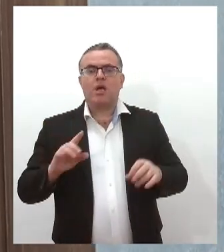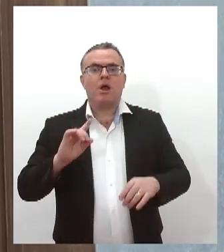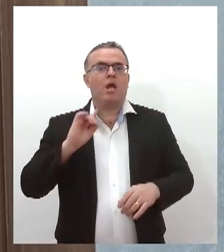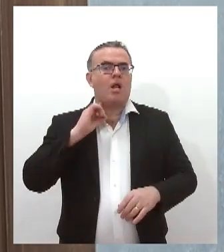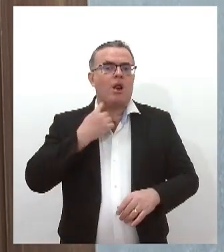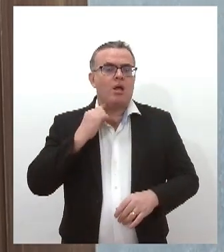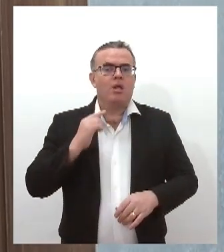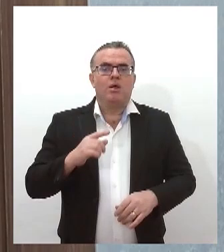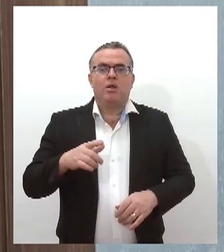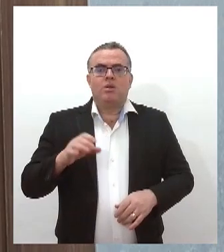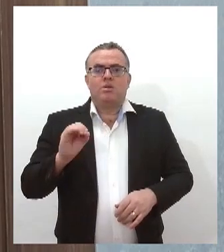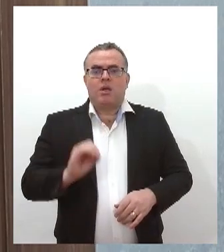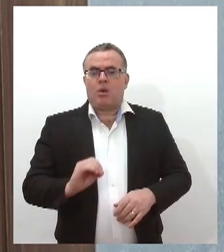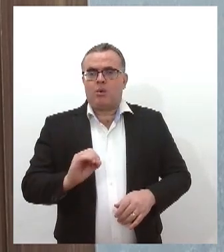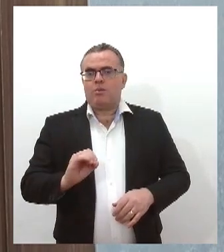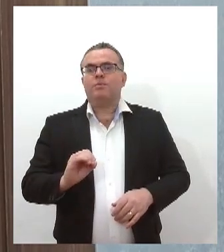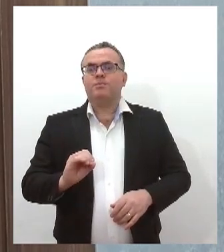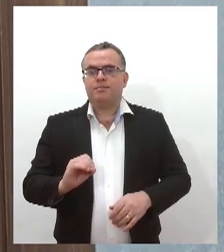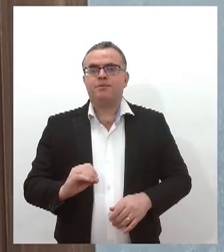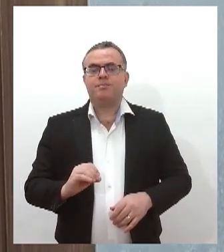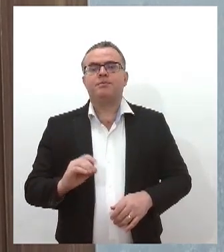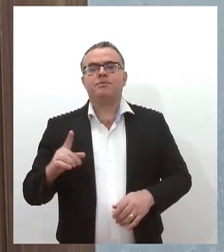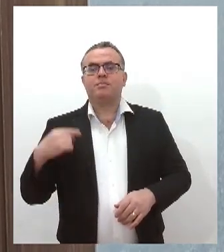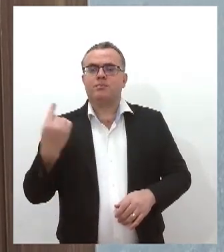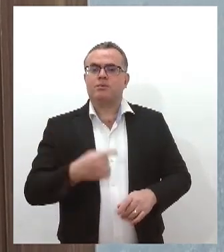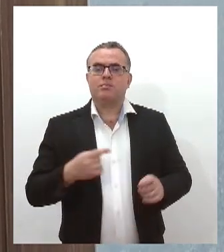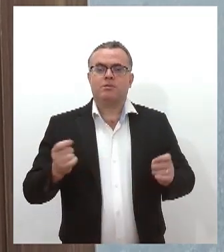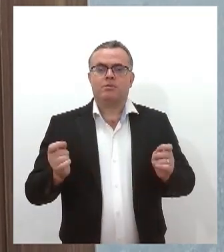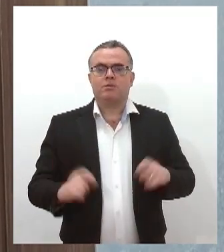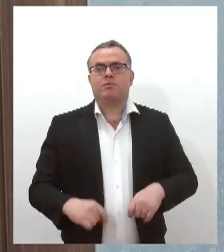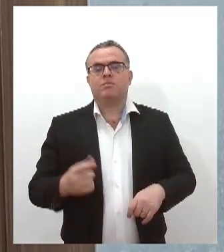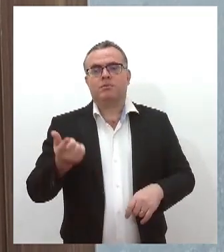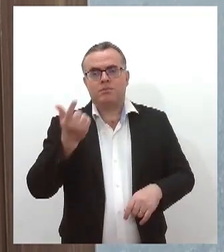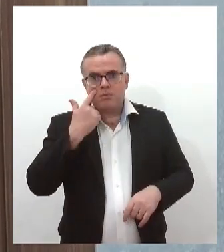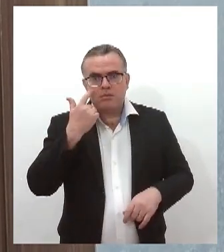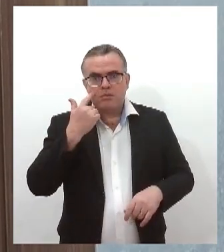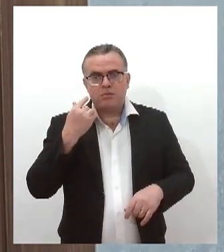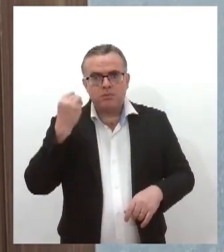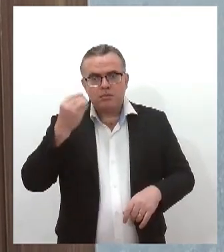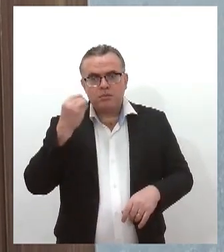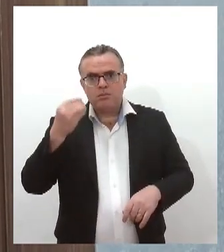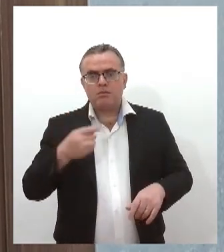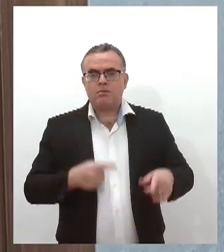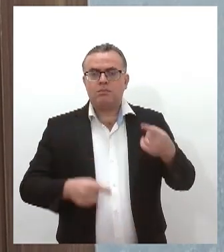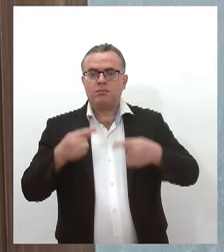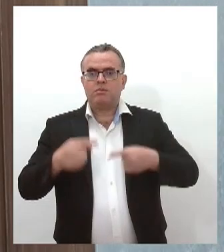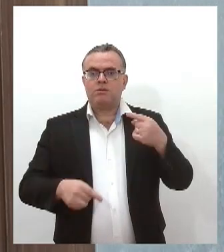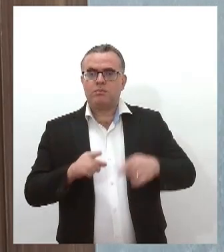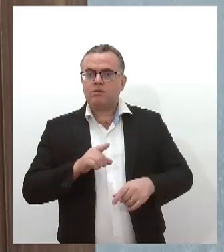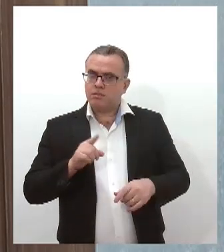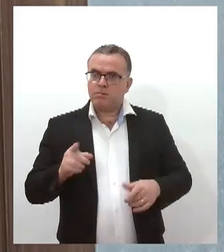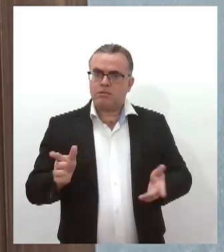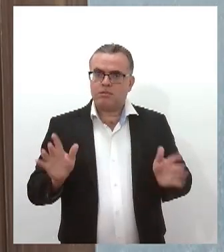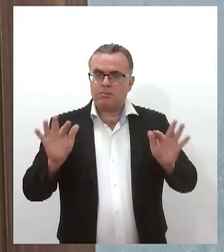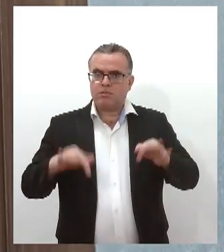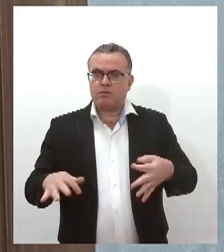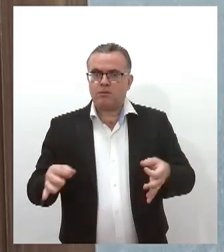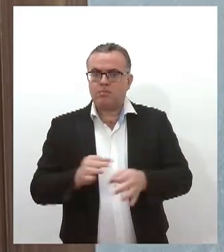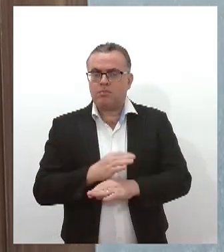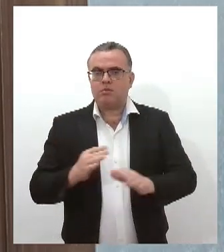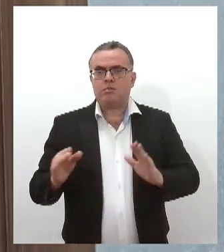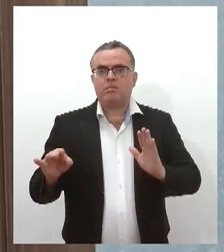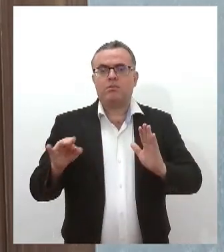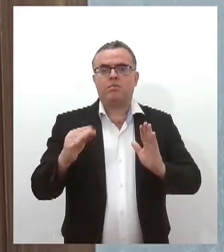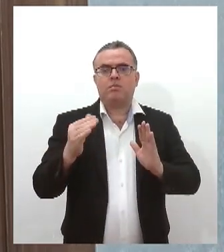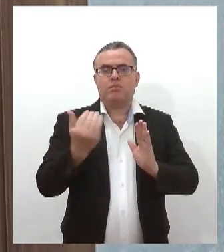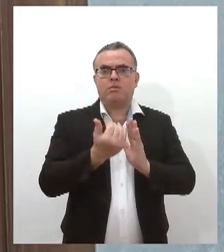questão do lixo. Então, a gente espera dar a nossa parcela de contribuição nesse debate. Vamos agora finalizar o plano de ação da Comissão das